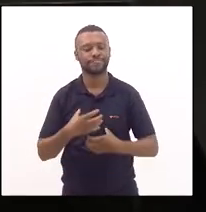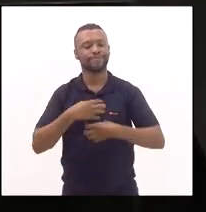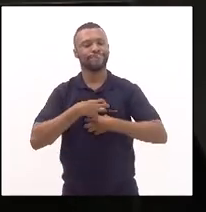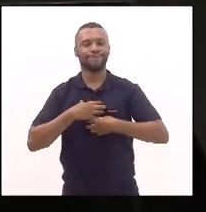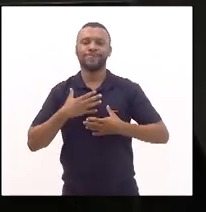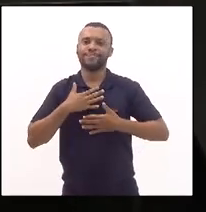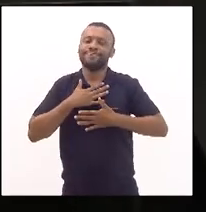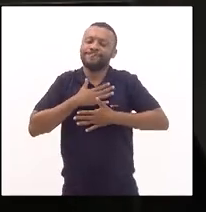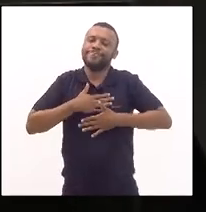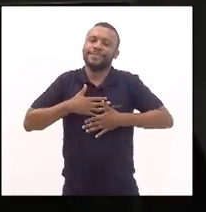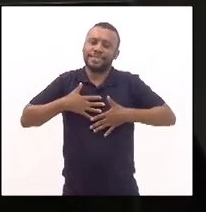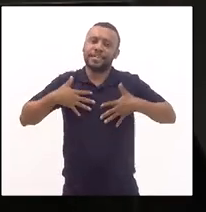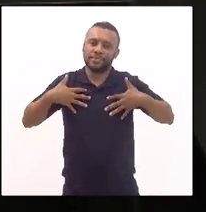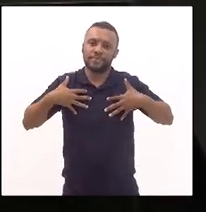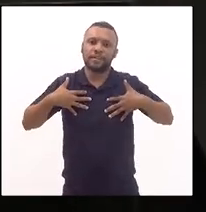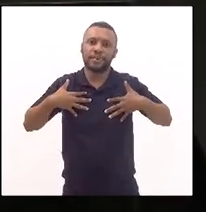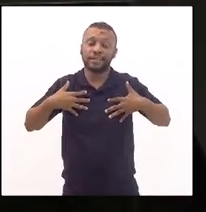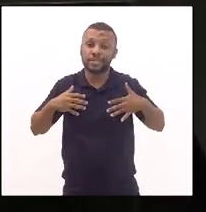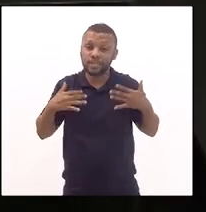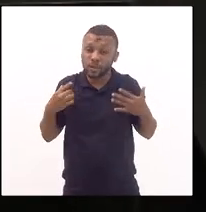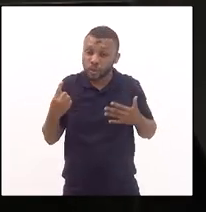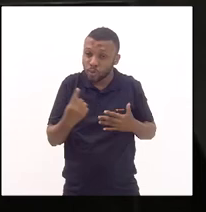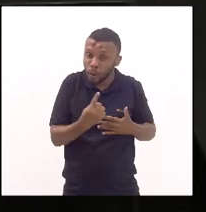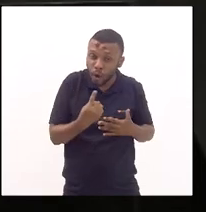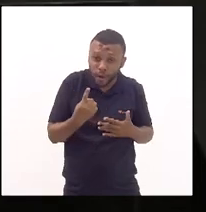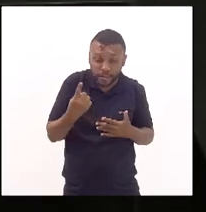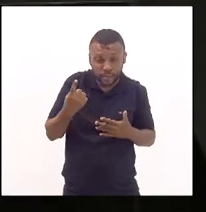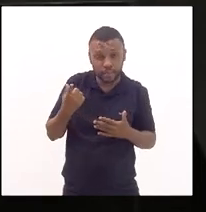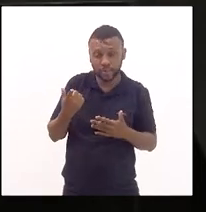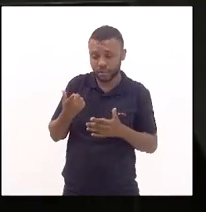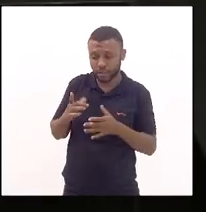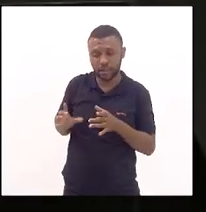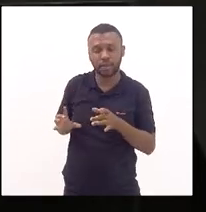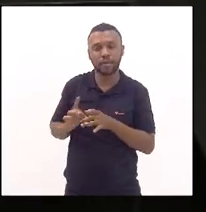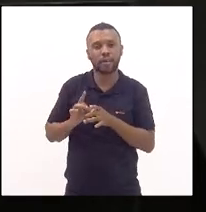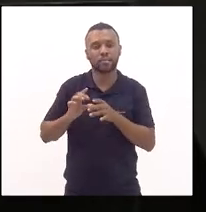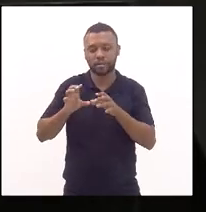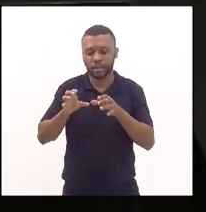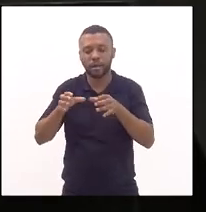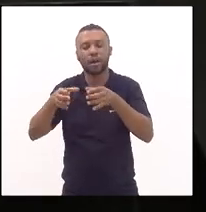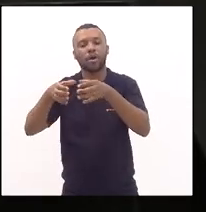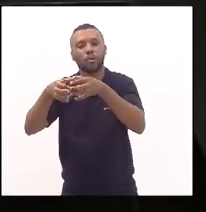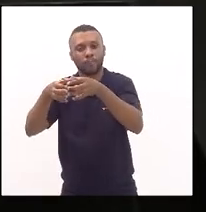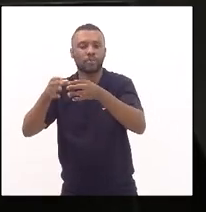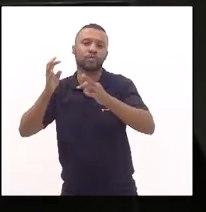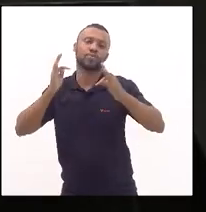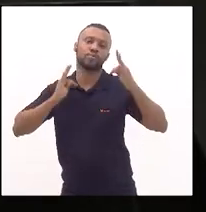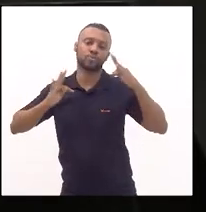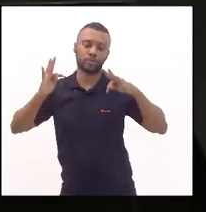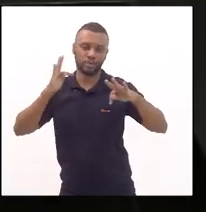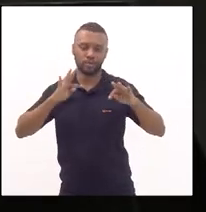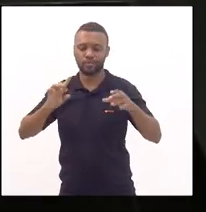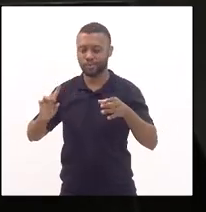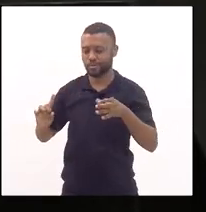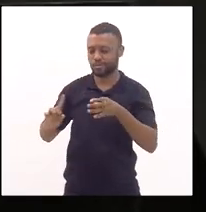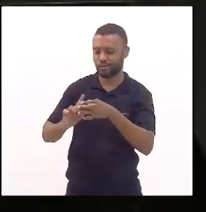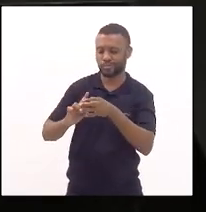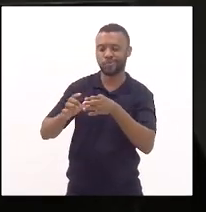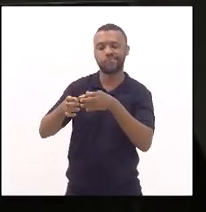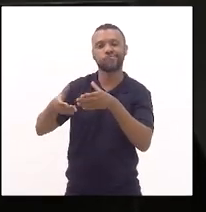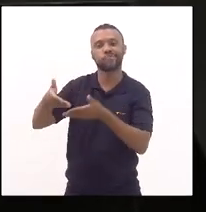satisfeita. E nós, através da Comissão de Turismo, da qual faço parte, não é,